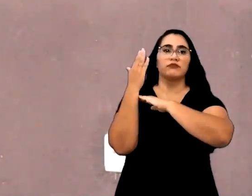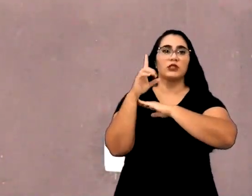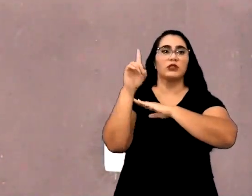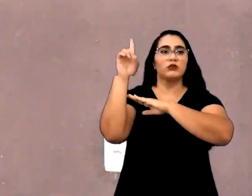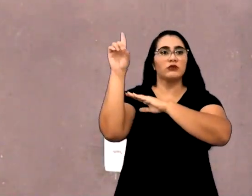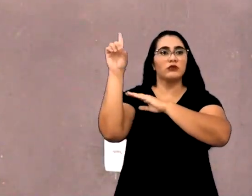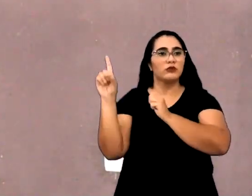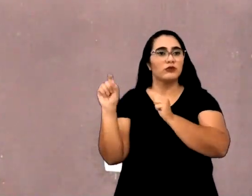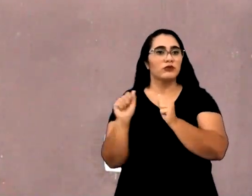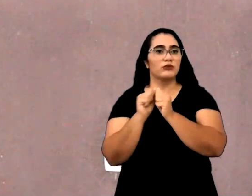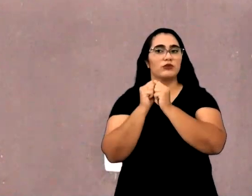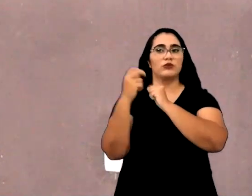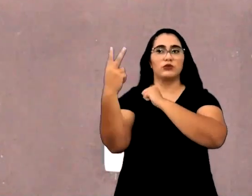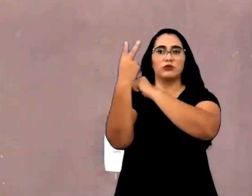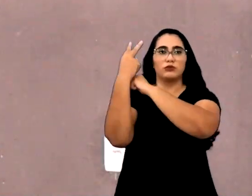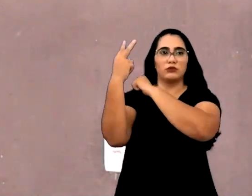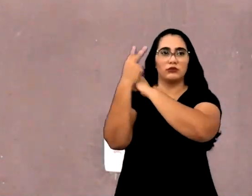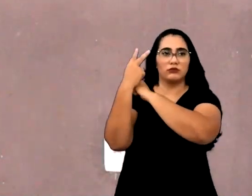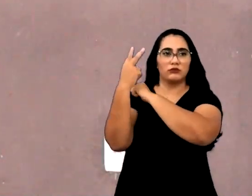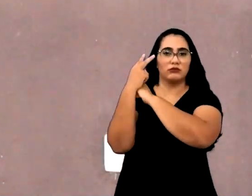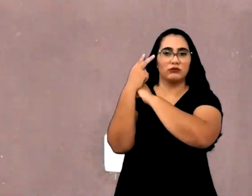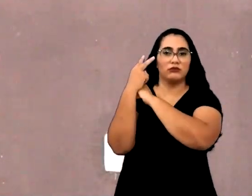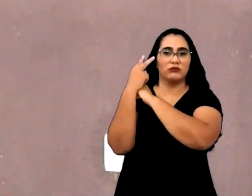por Deus.